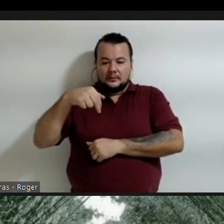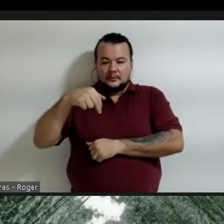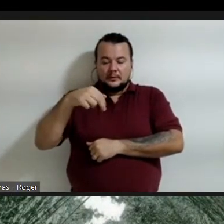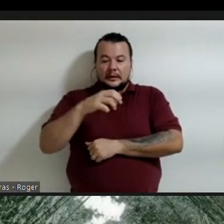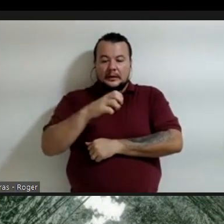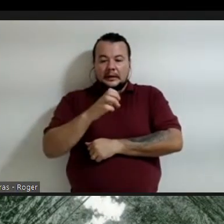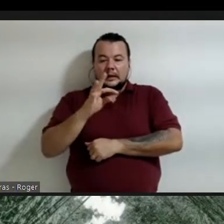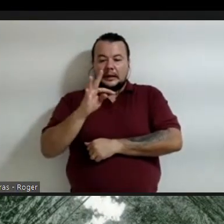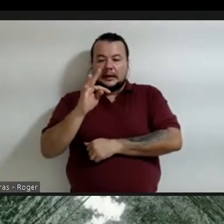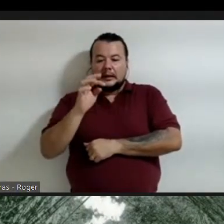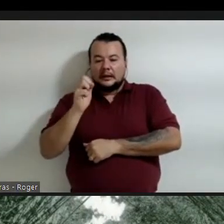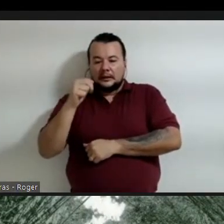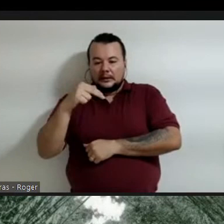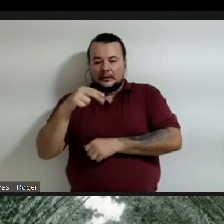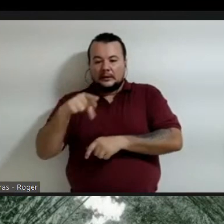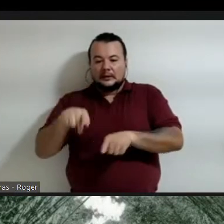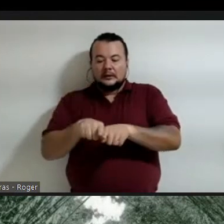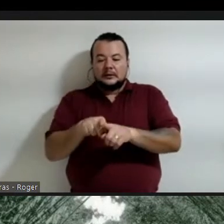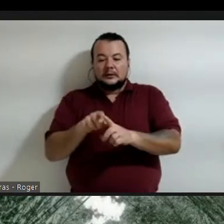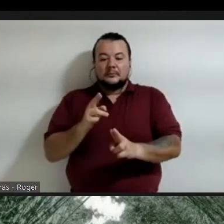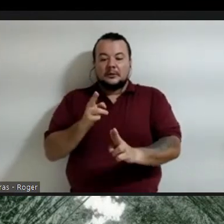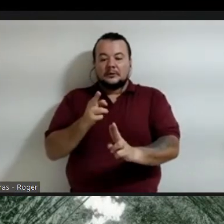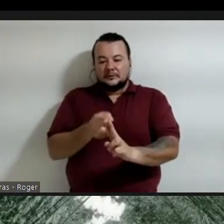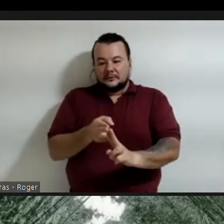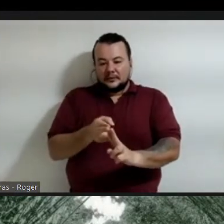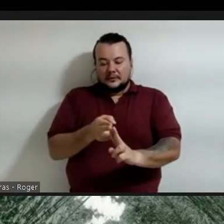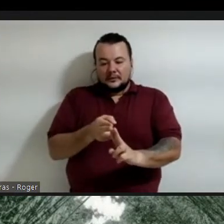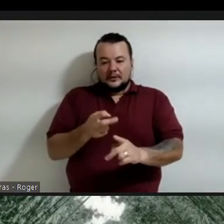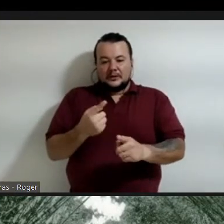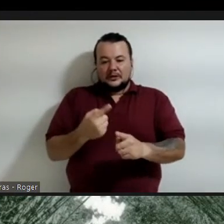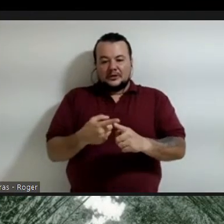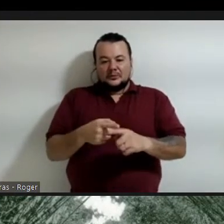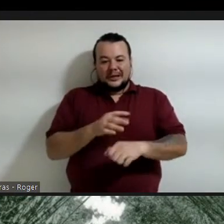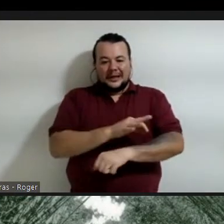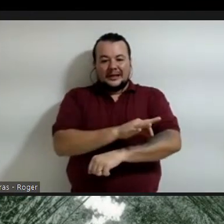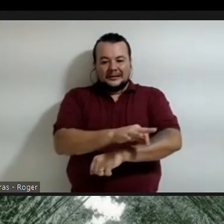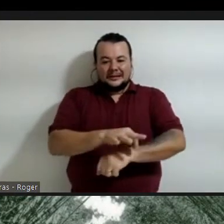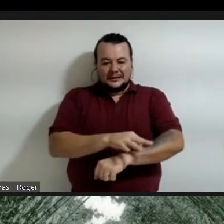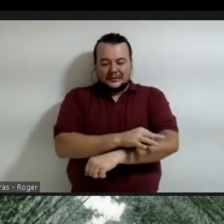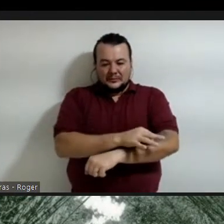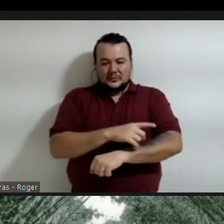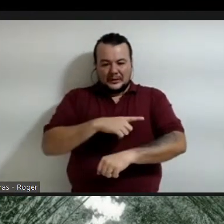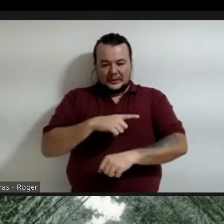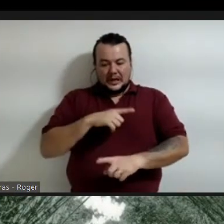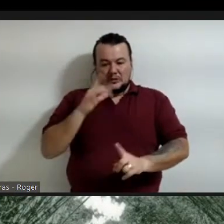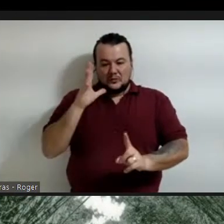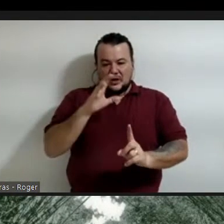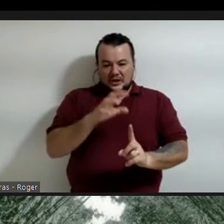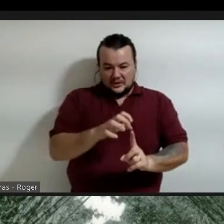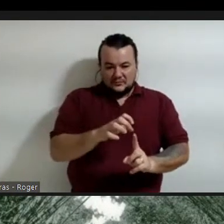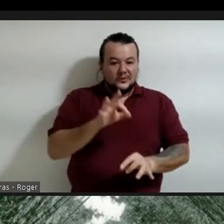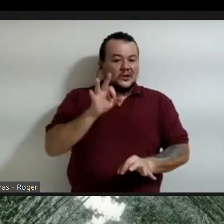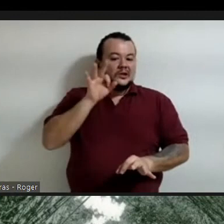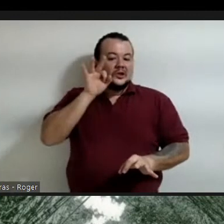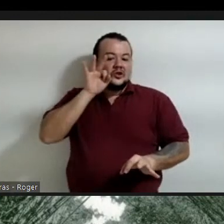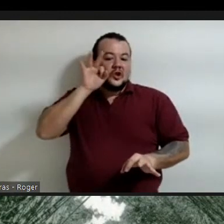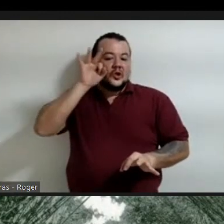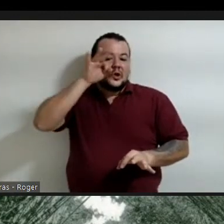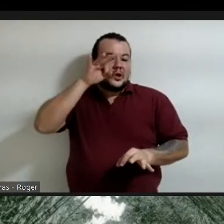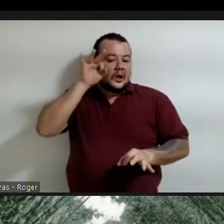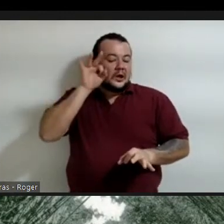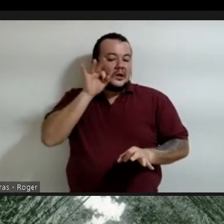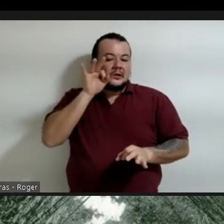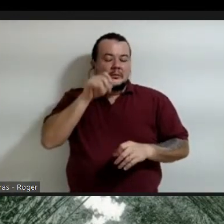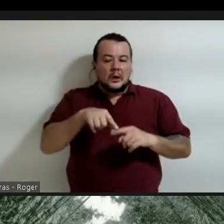essa arquitetura tem uma plástica muito influenciada por Niemeyer, mas algumas plantas são